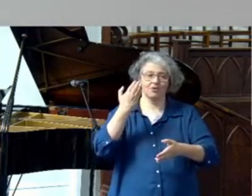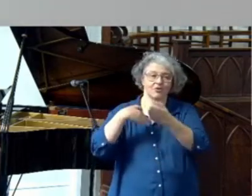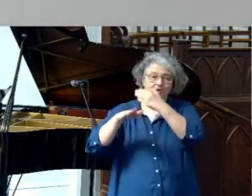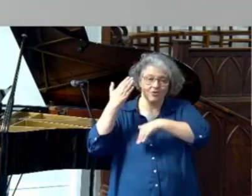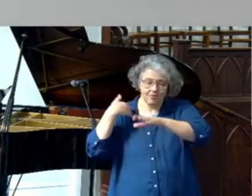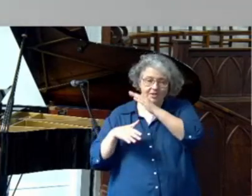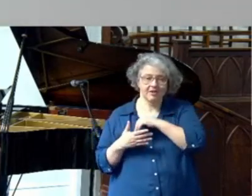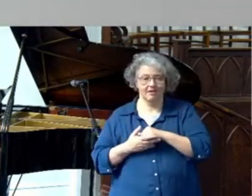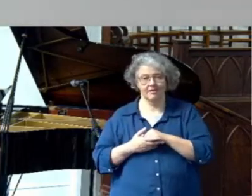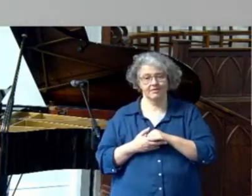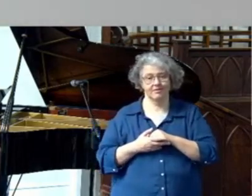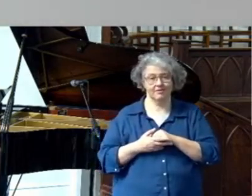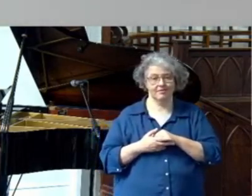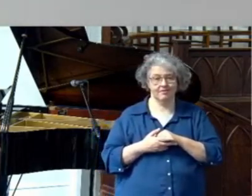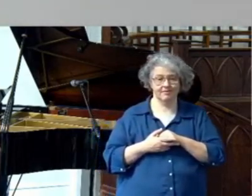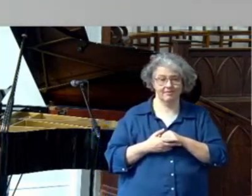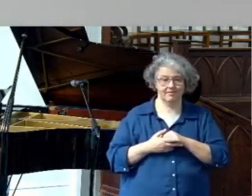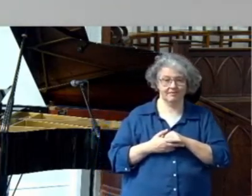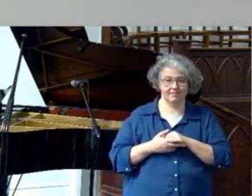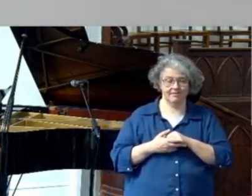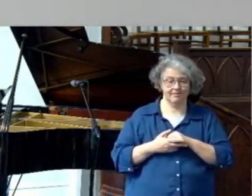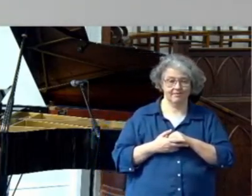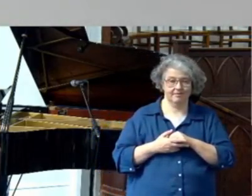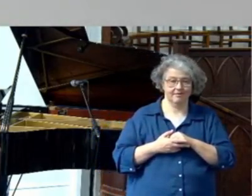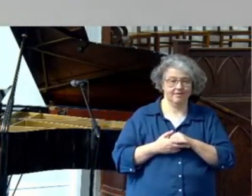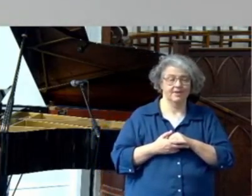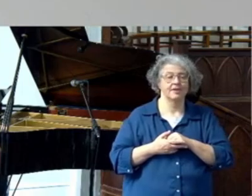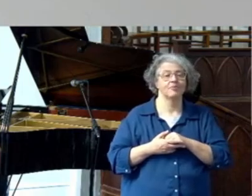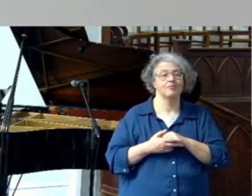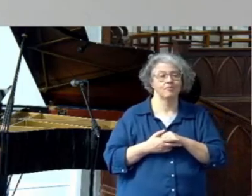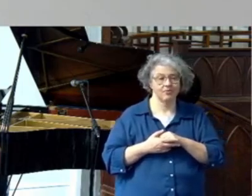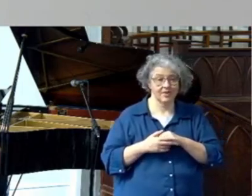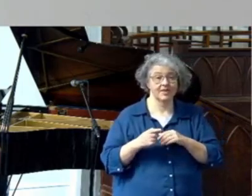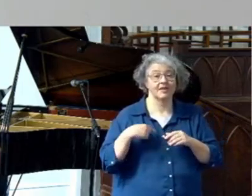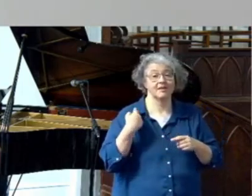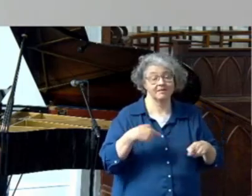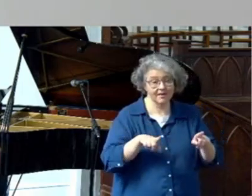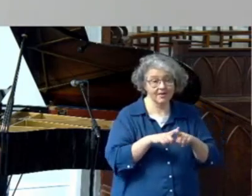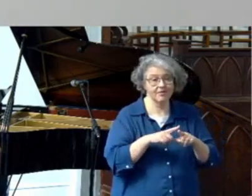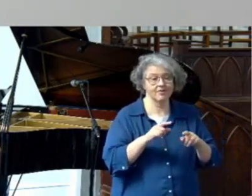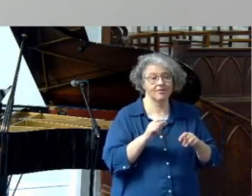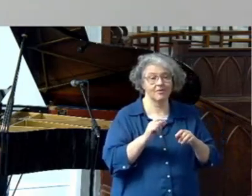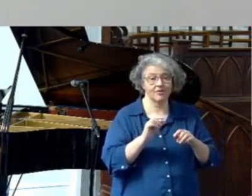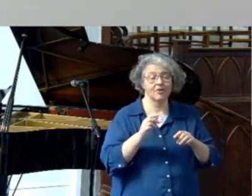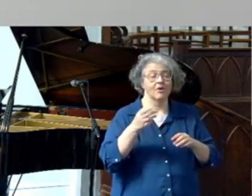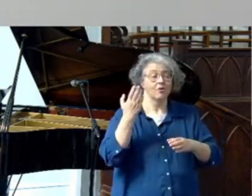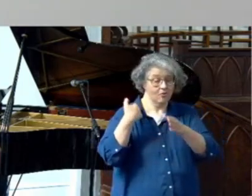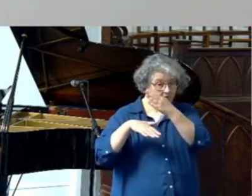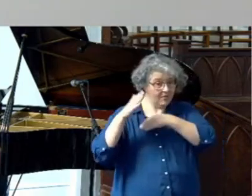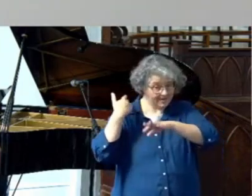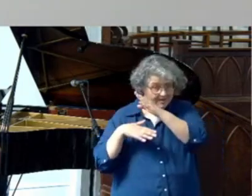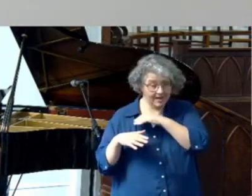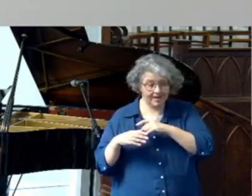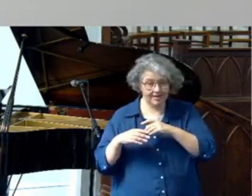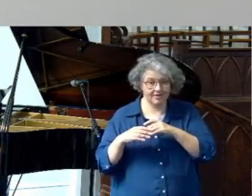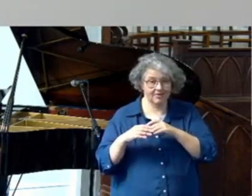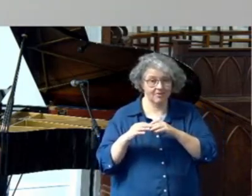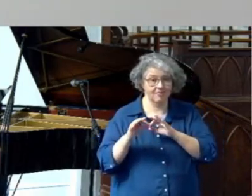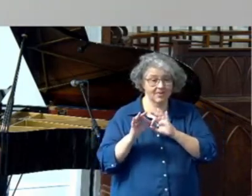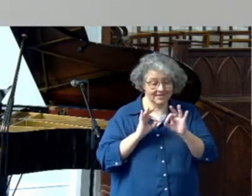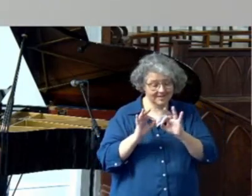e ele será melhor do que o que foi ontem. É resolver as questões da nossa vida. O que ficou para trás que poderia, que deveria